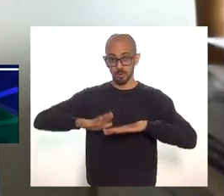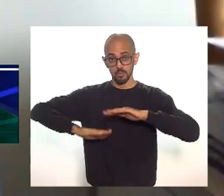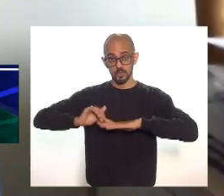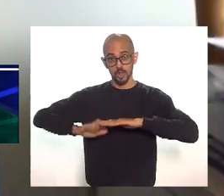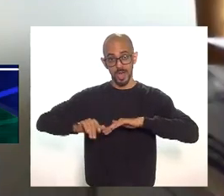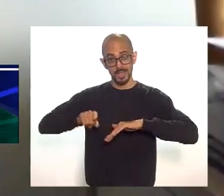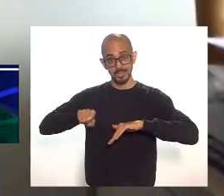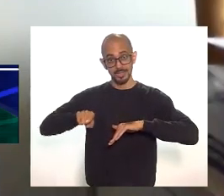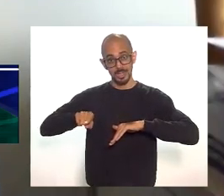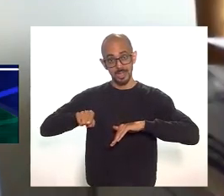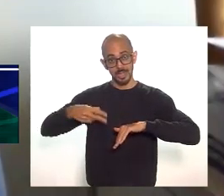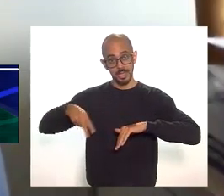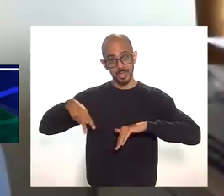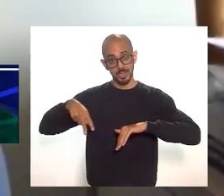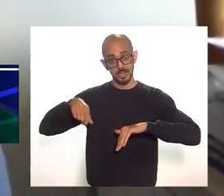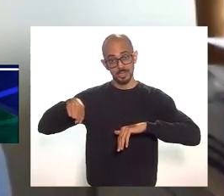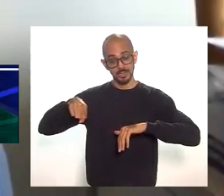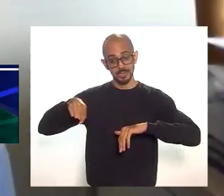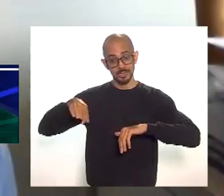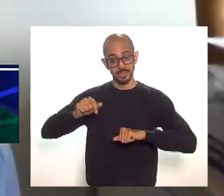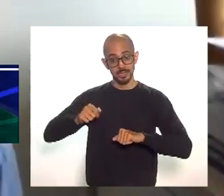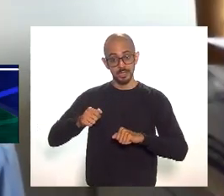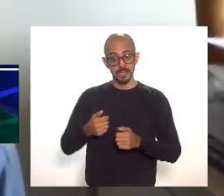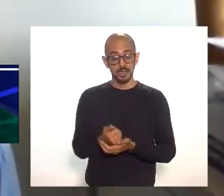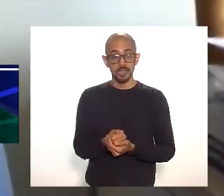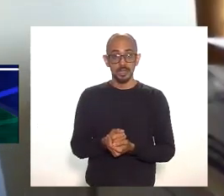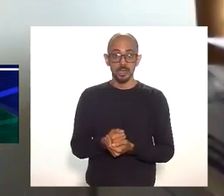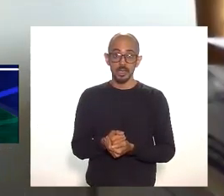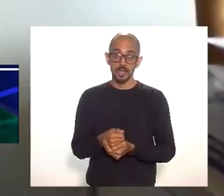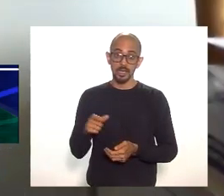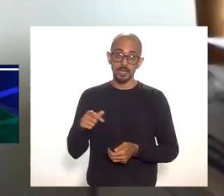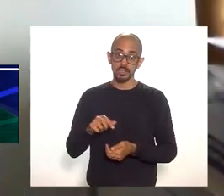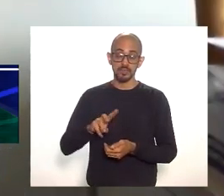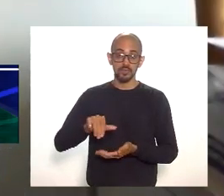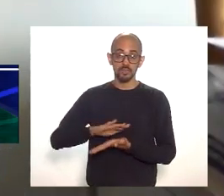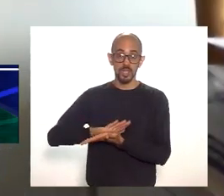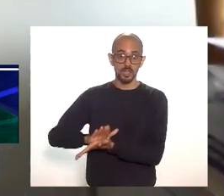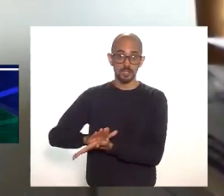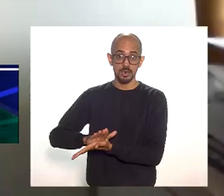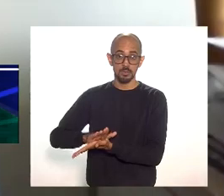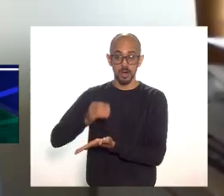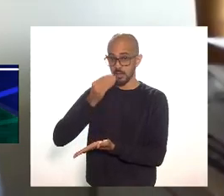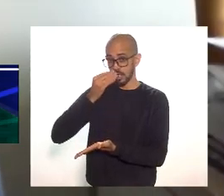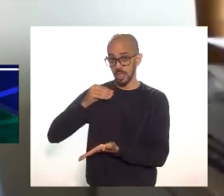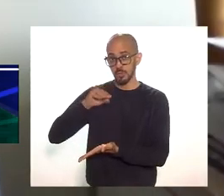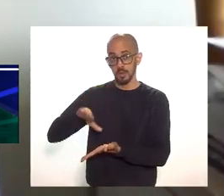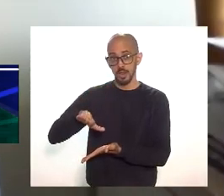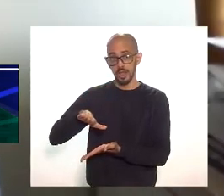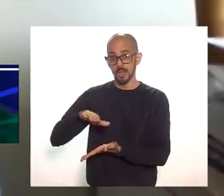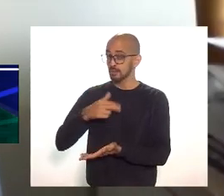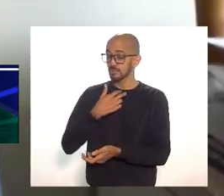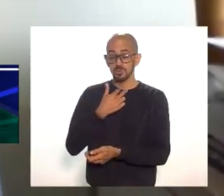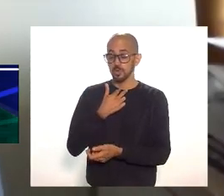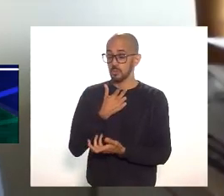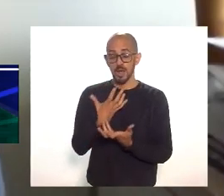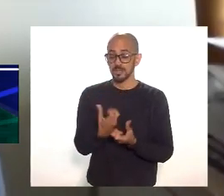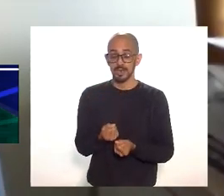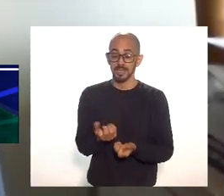na preliminar são culpados. Por isso, eles vão ser discriminados. Ora, isso é